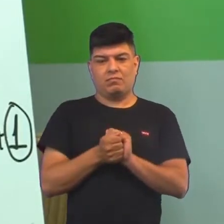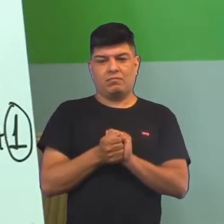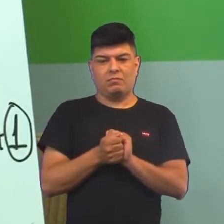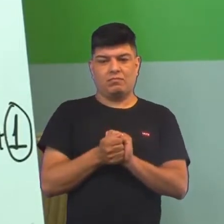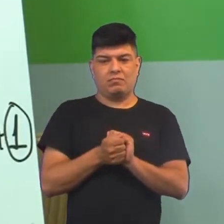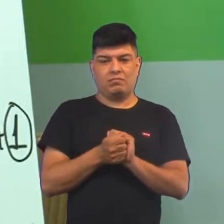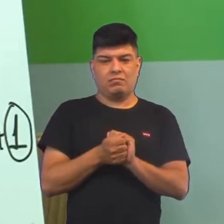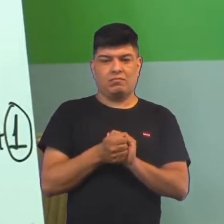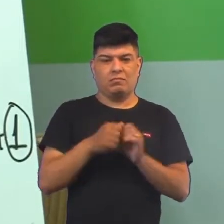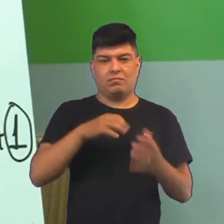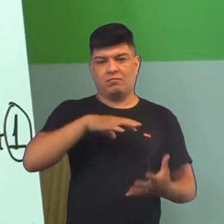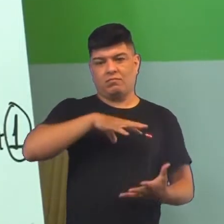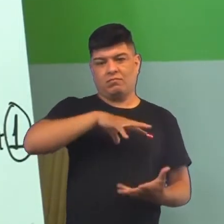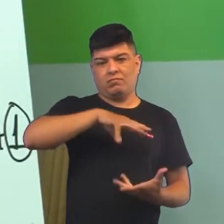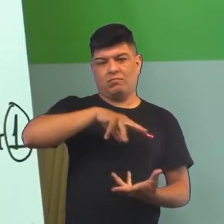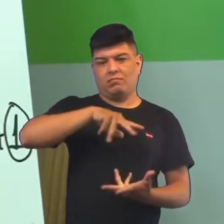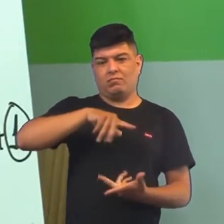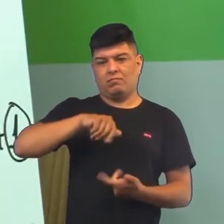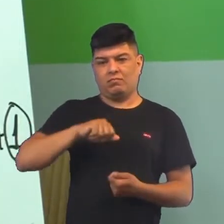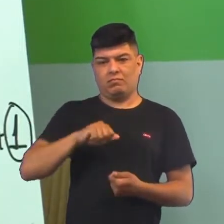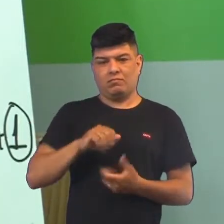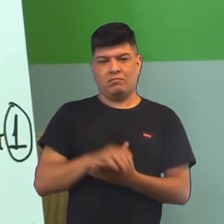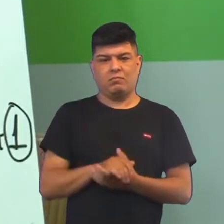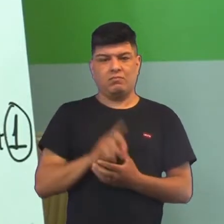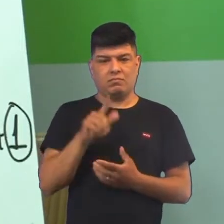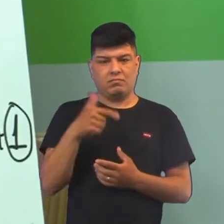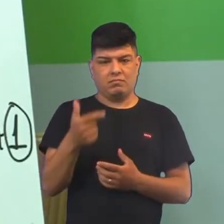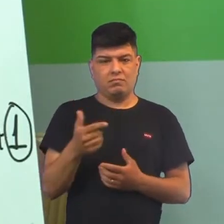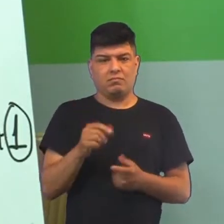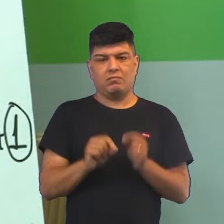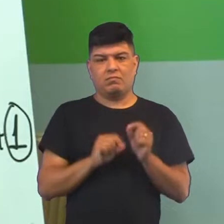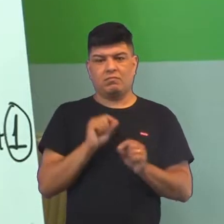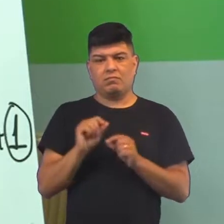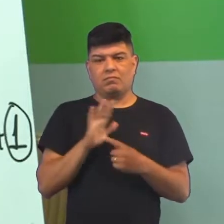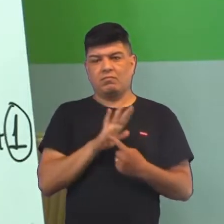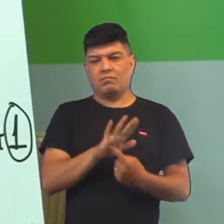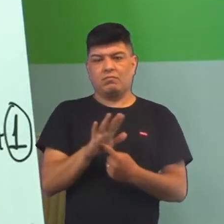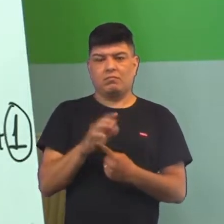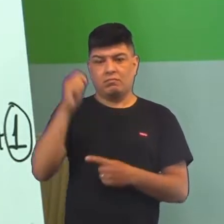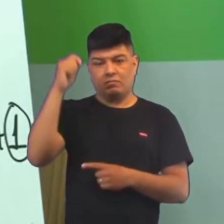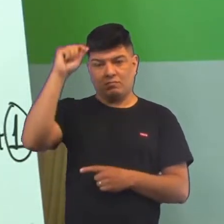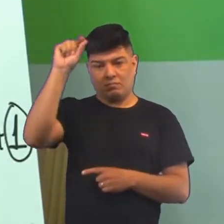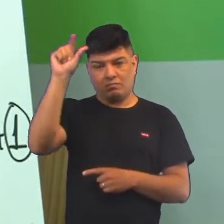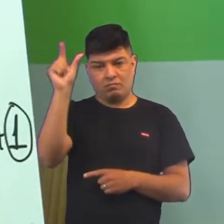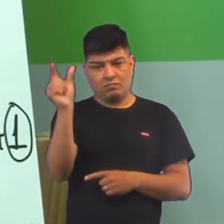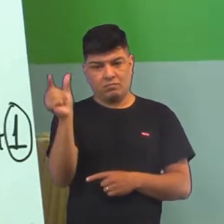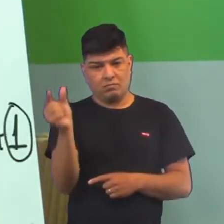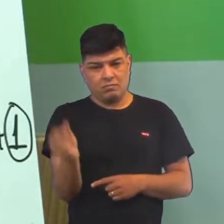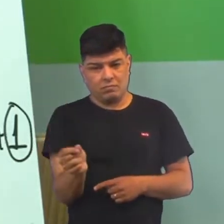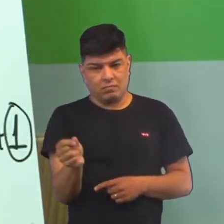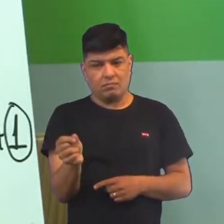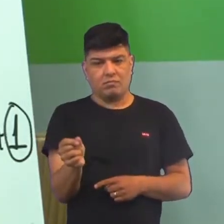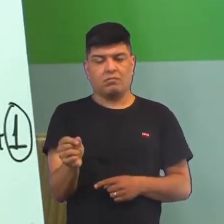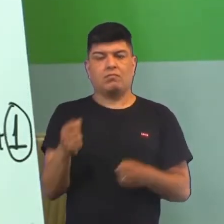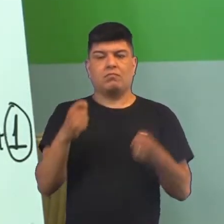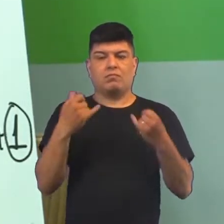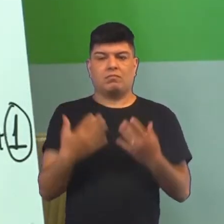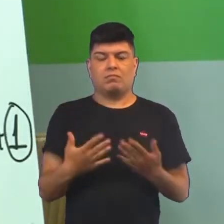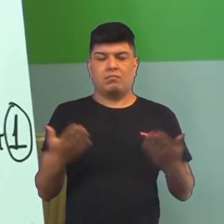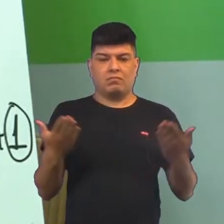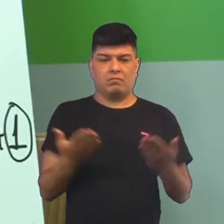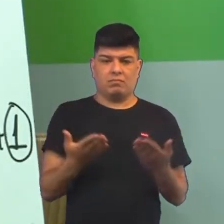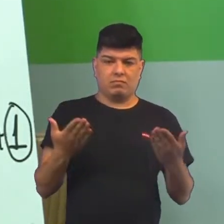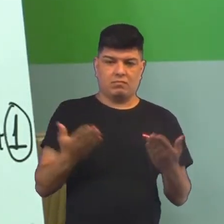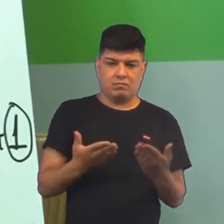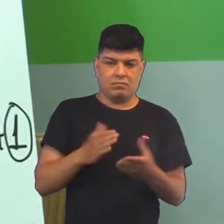ó, não é outro planetinha não, tá? Aqui está sendo representada a Lua, é o que a gente vai falar hoje, tá?